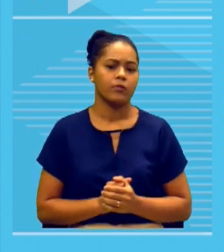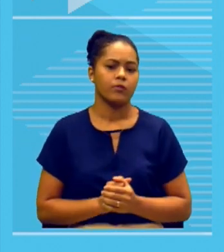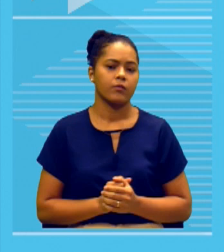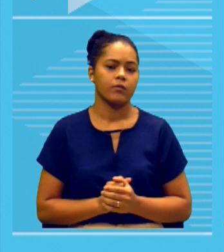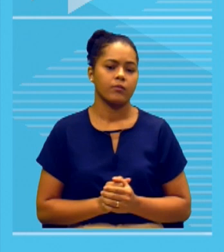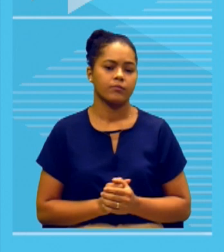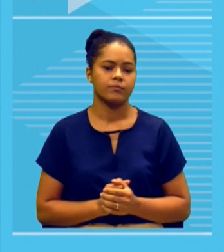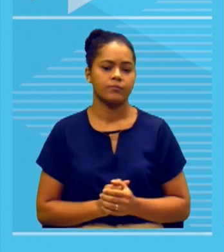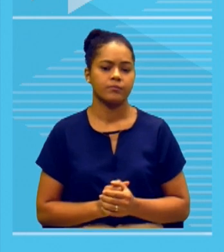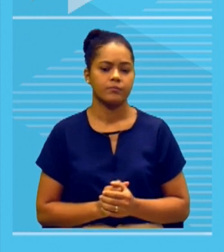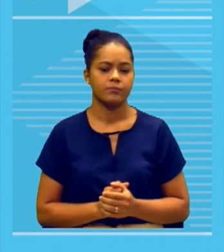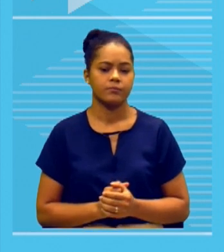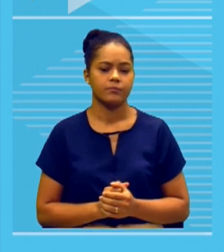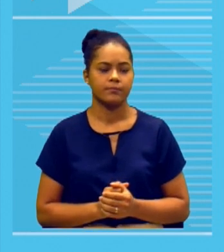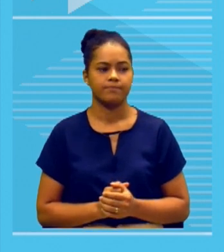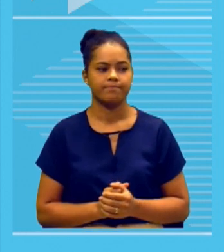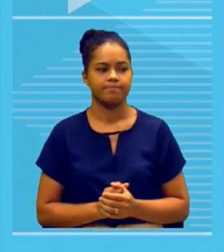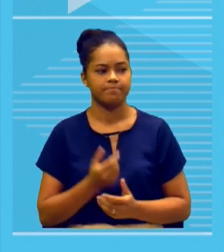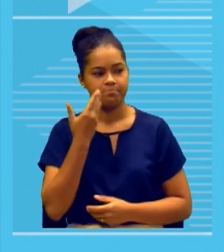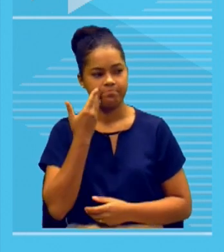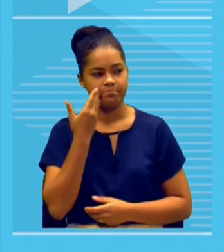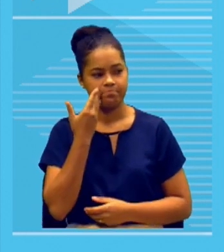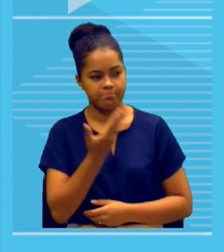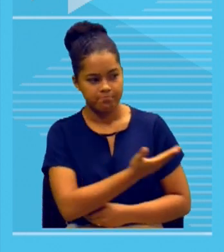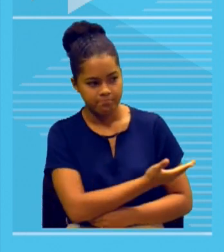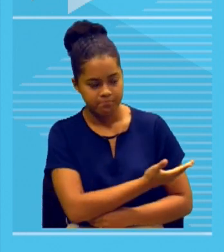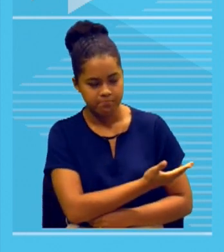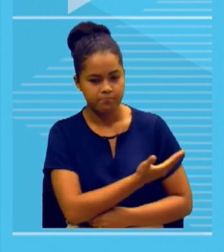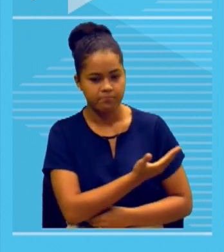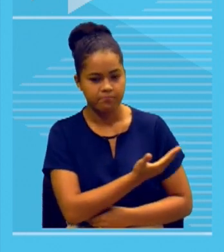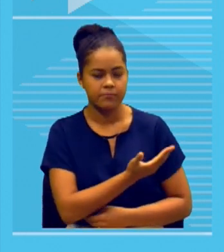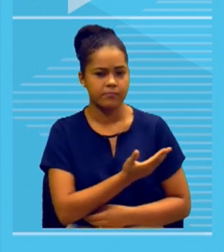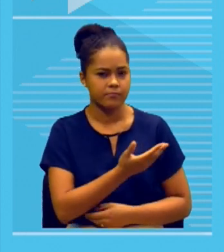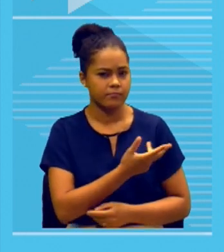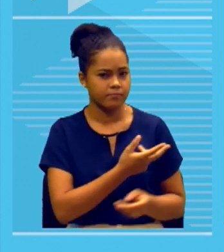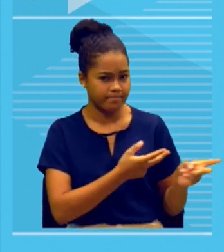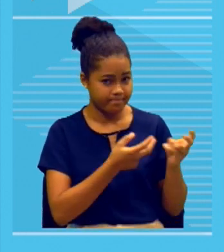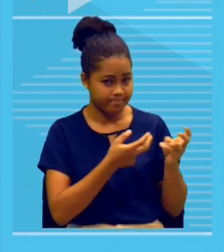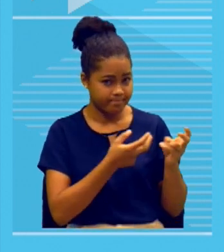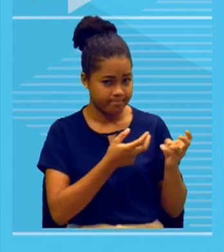perfeito pronto tá fácil demais